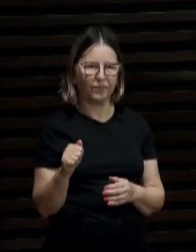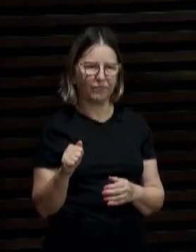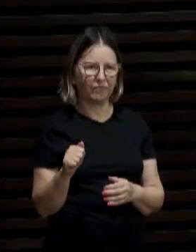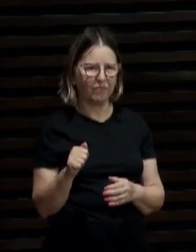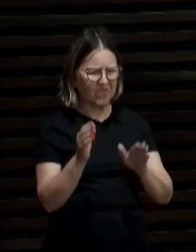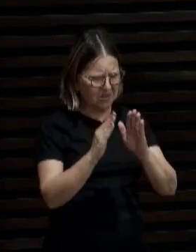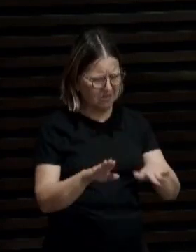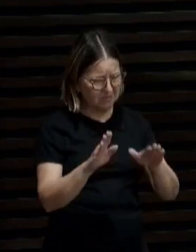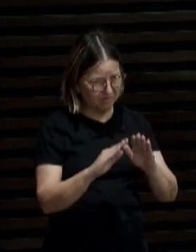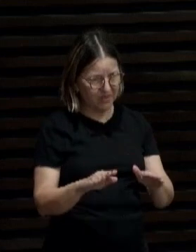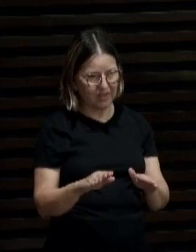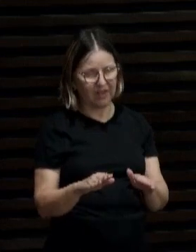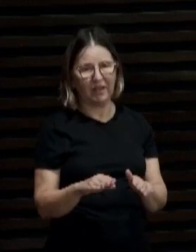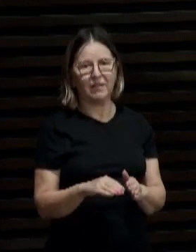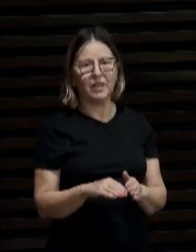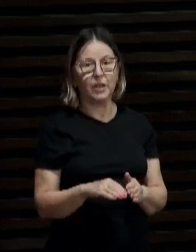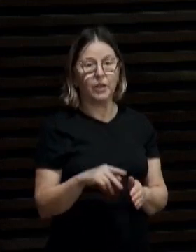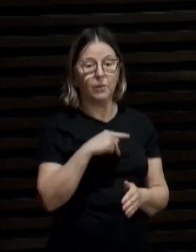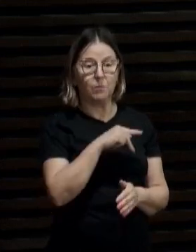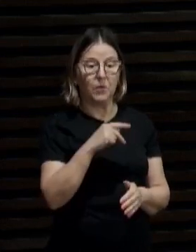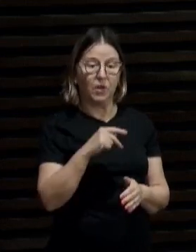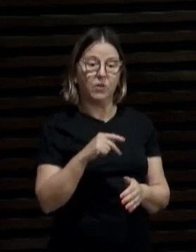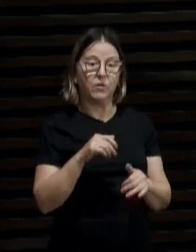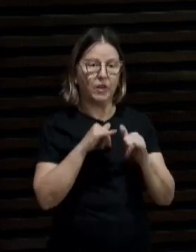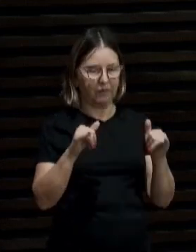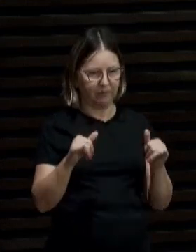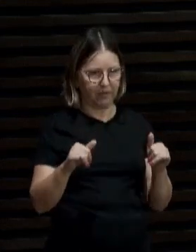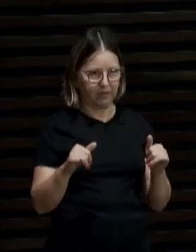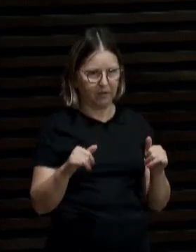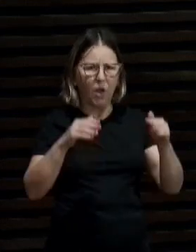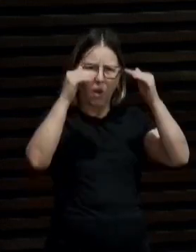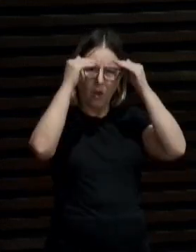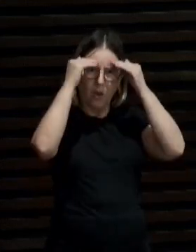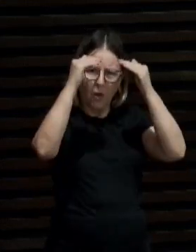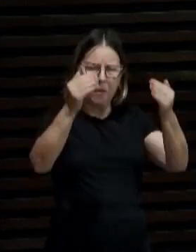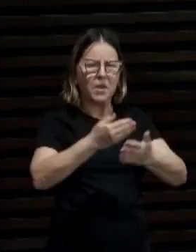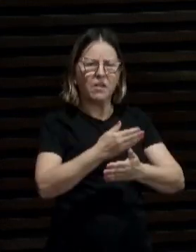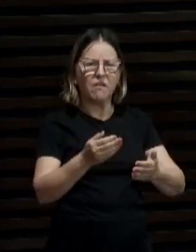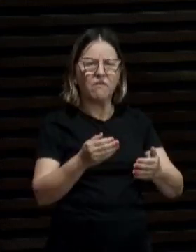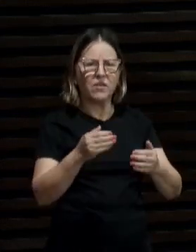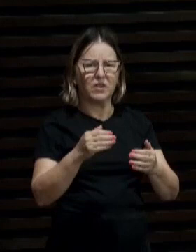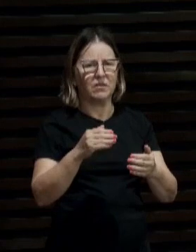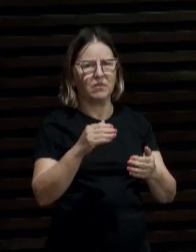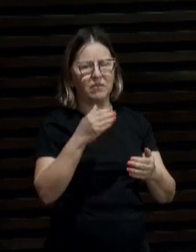Diana, Paulo a elas fala, sede submissa ao vosso marido. Você percebe que Paulo